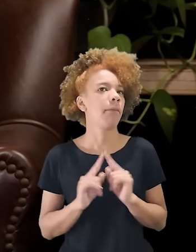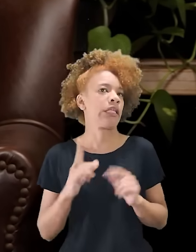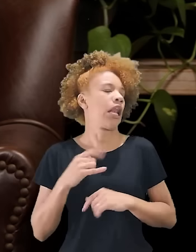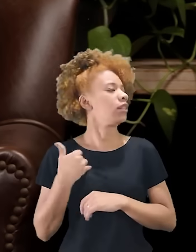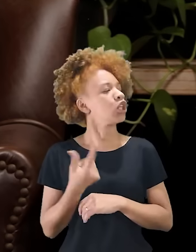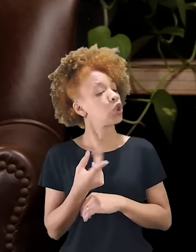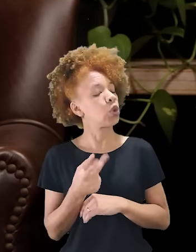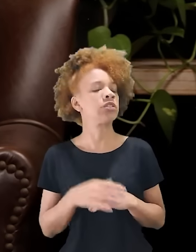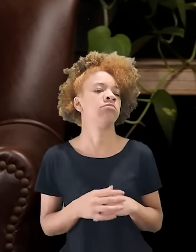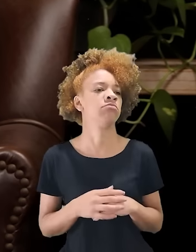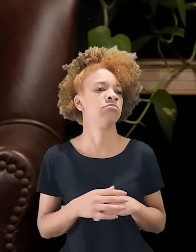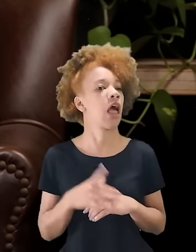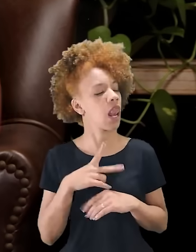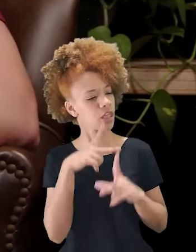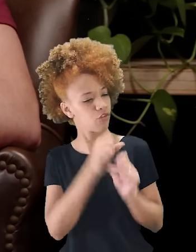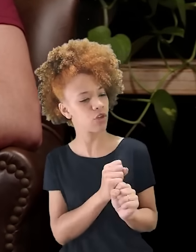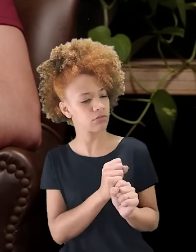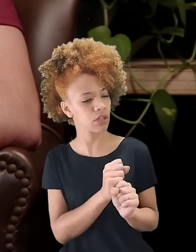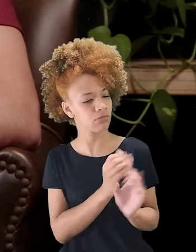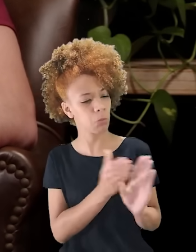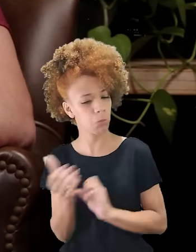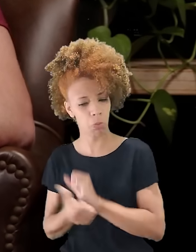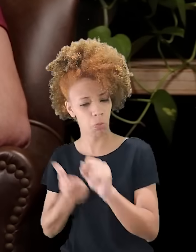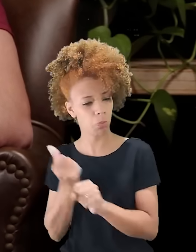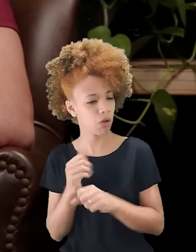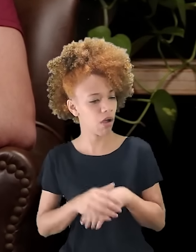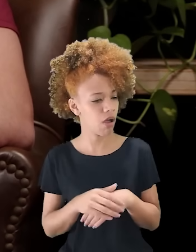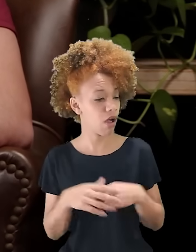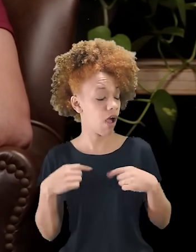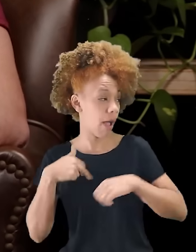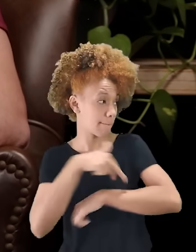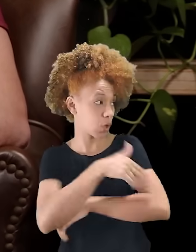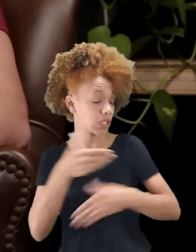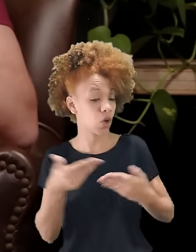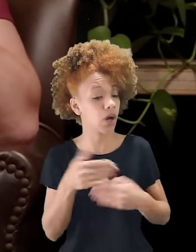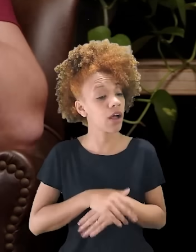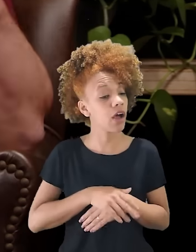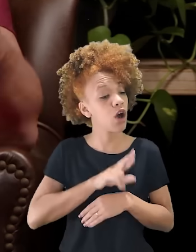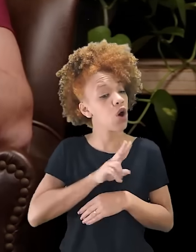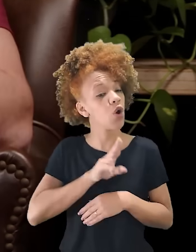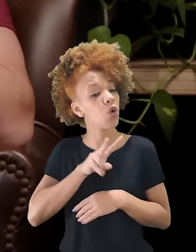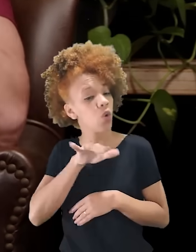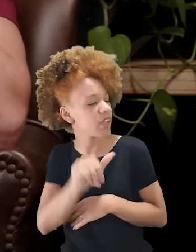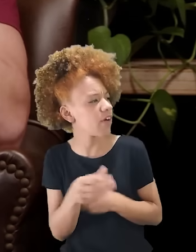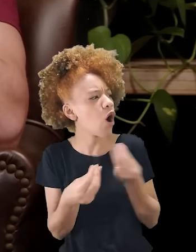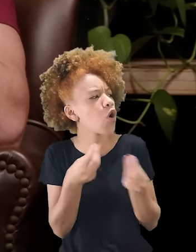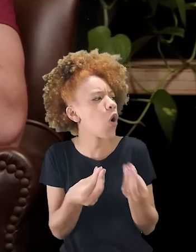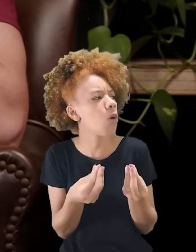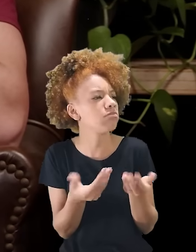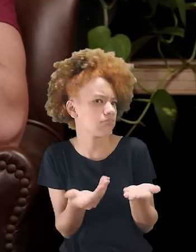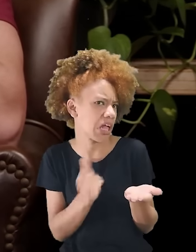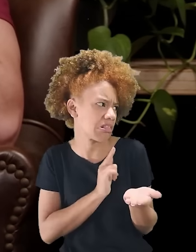12 anos ela tem o potencial passa 6 anos a moda agora é a ruiva como fica para ela existe